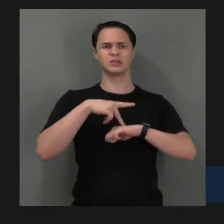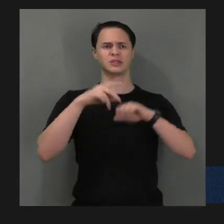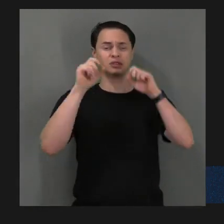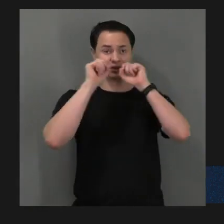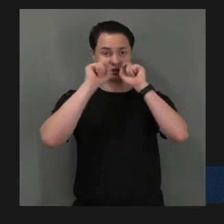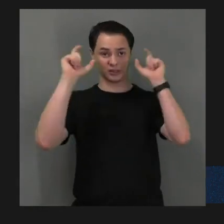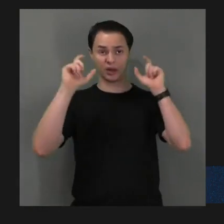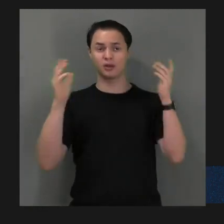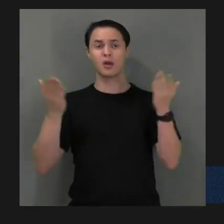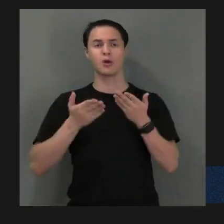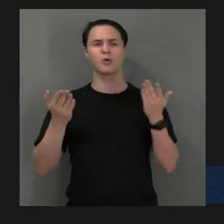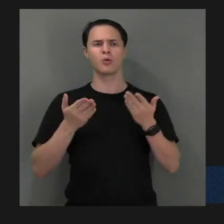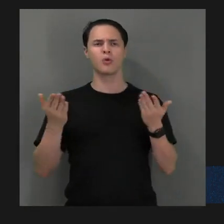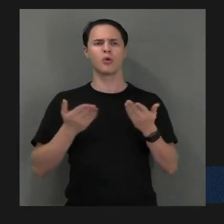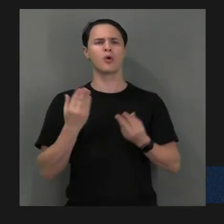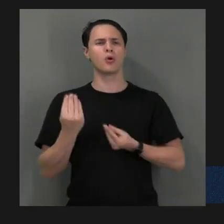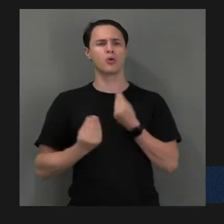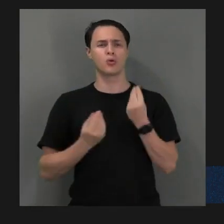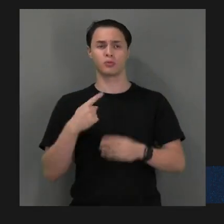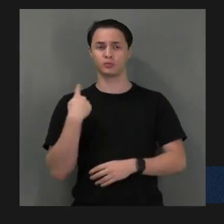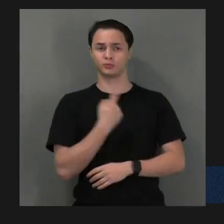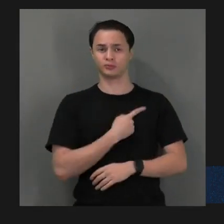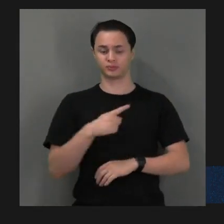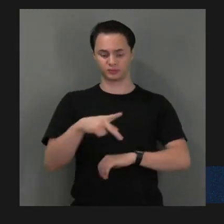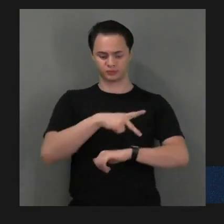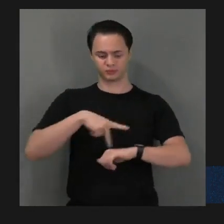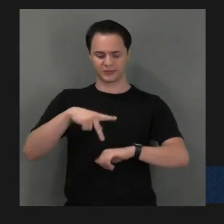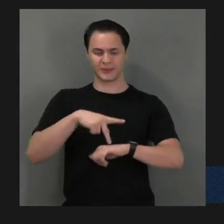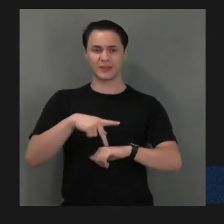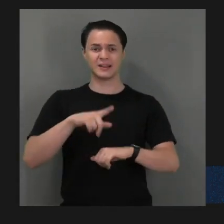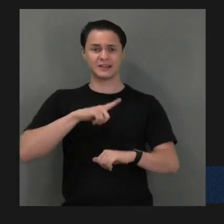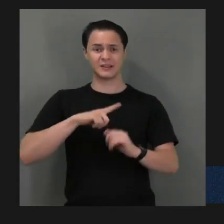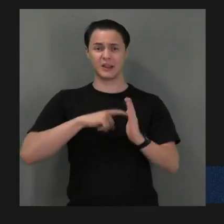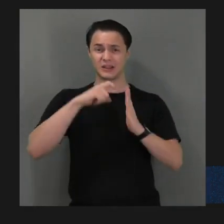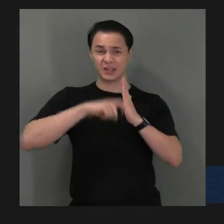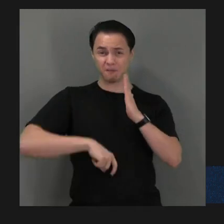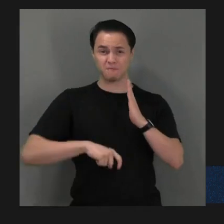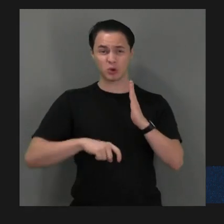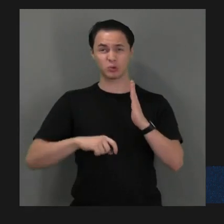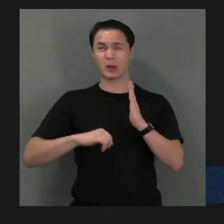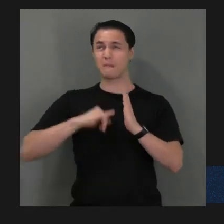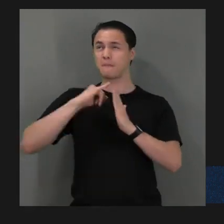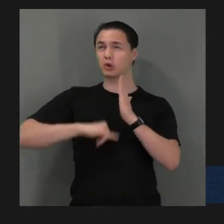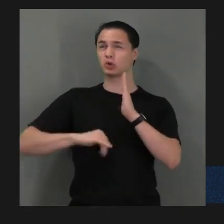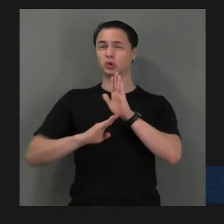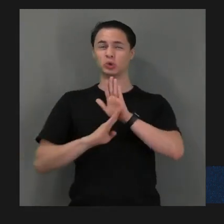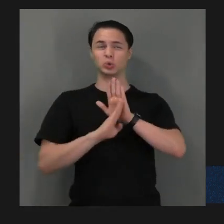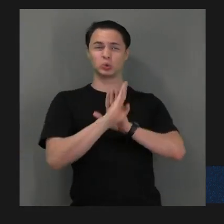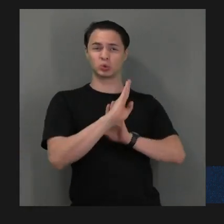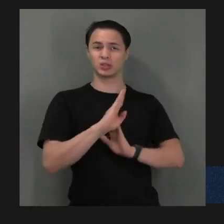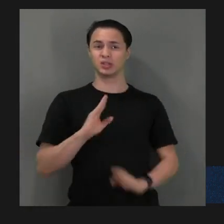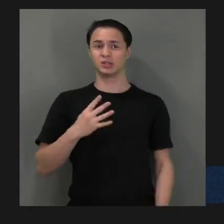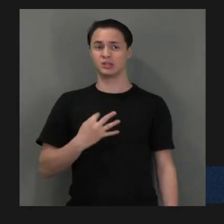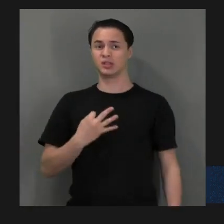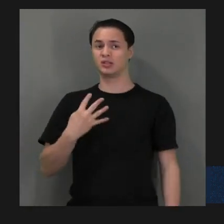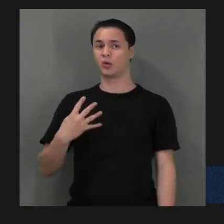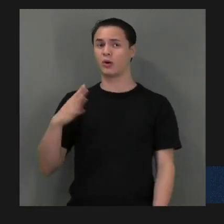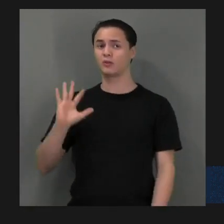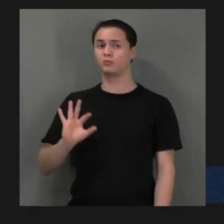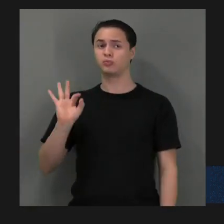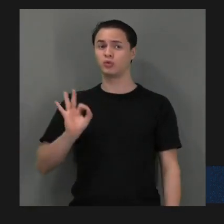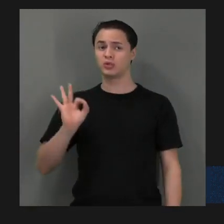econômica do Brasil, que já ostenta uma das maiores cargas tributárias do mundo, na casa de